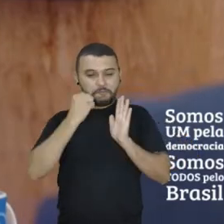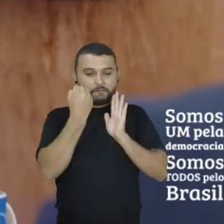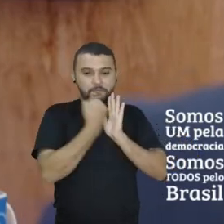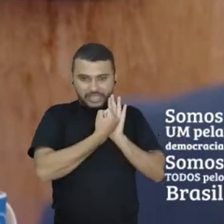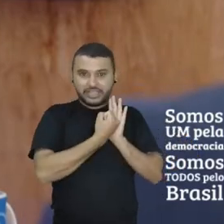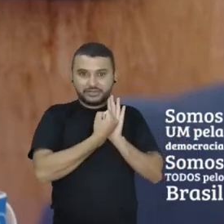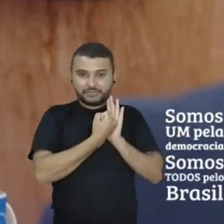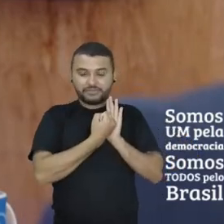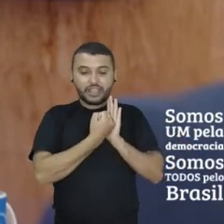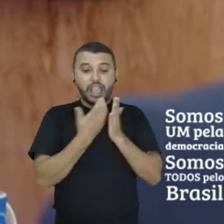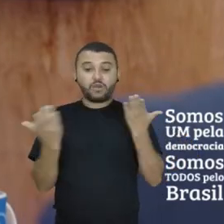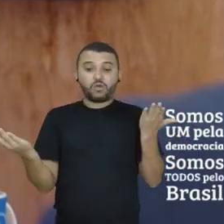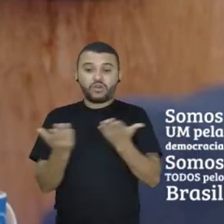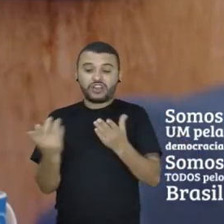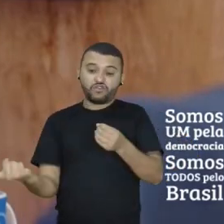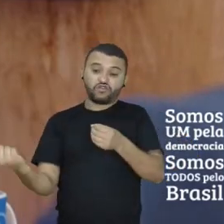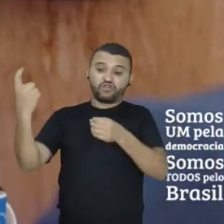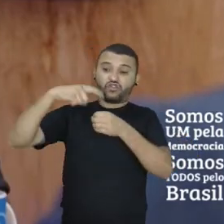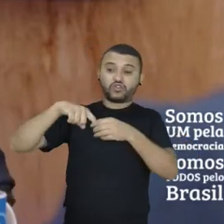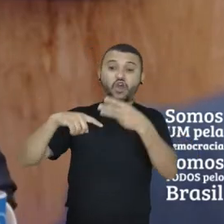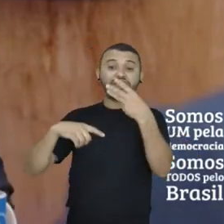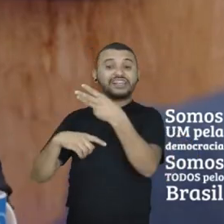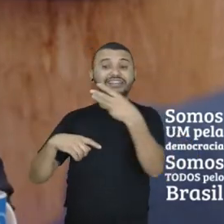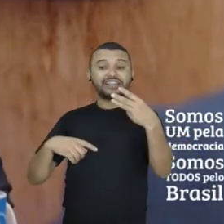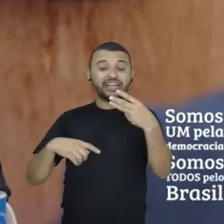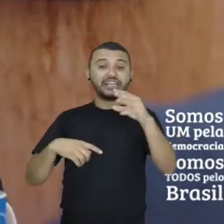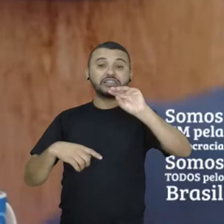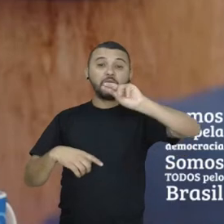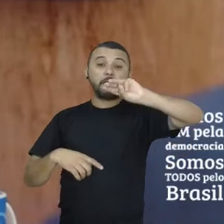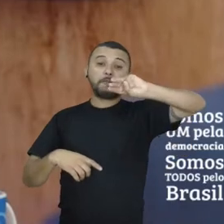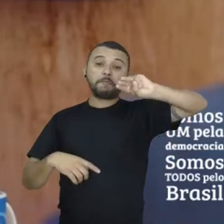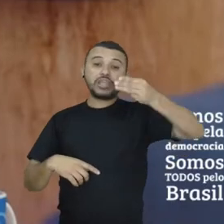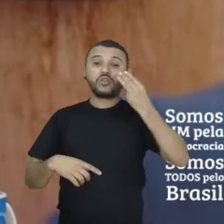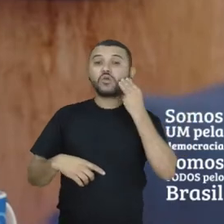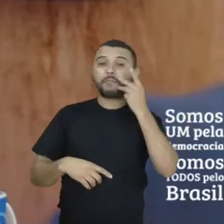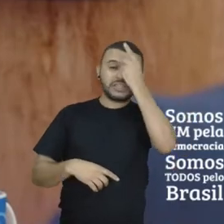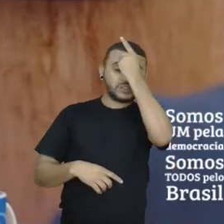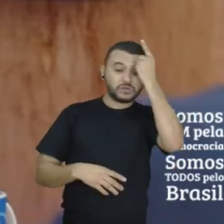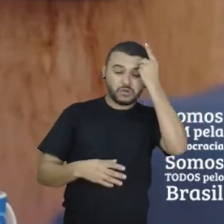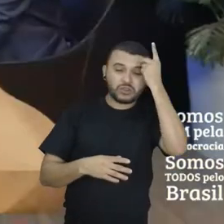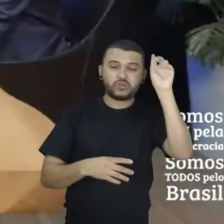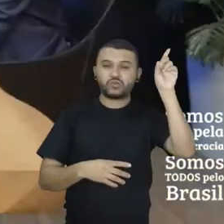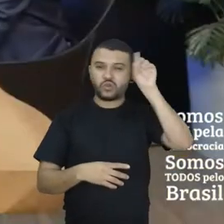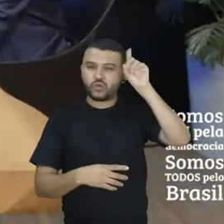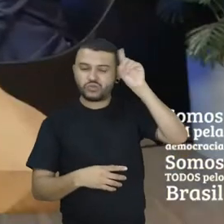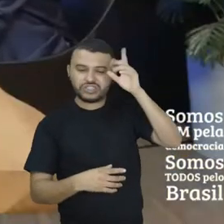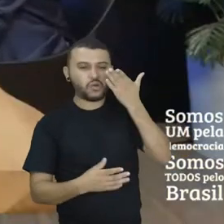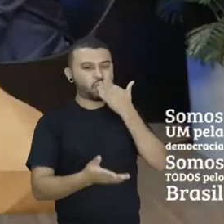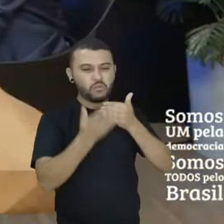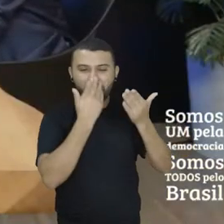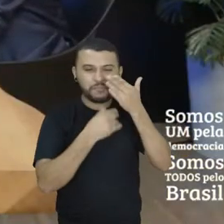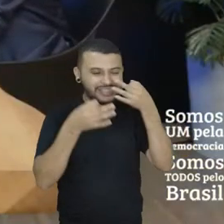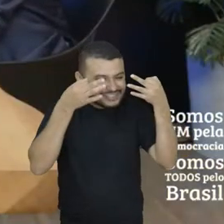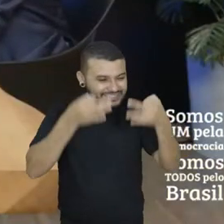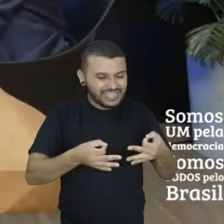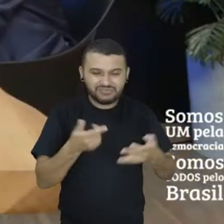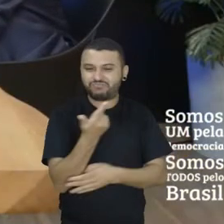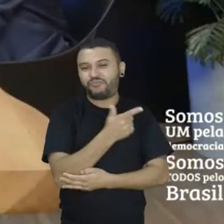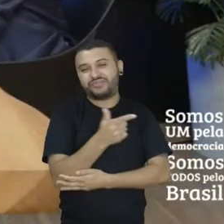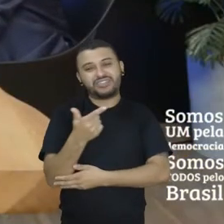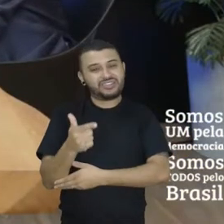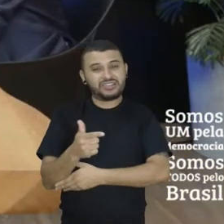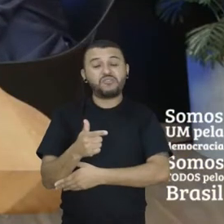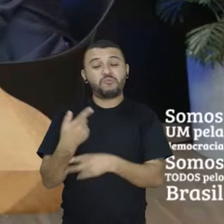de novo, 33 milhões de pessoas que não conseguem tomar café da manhã, almoçar e jantar, né? E